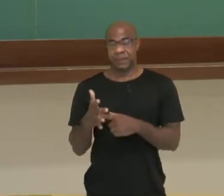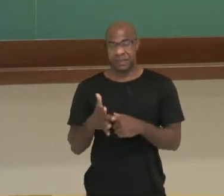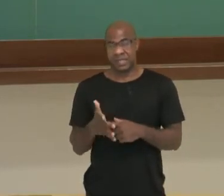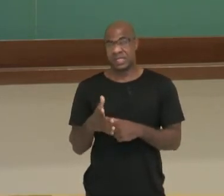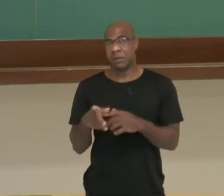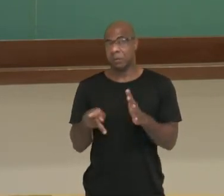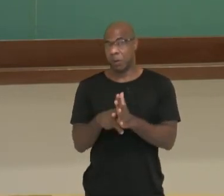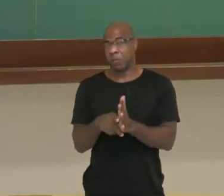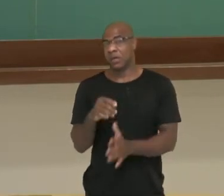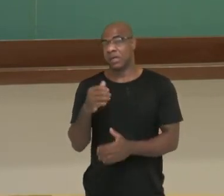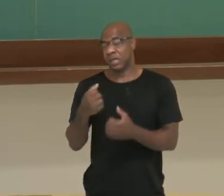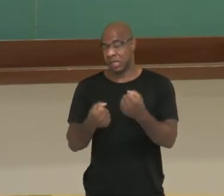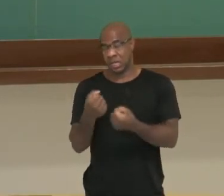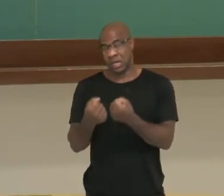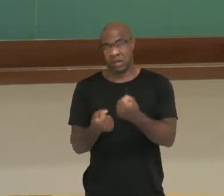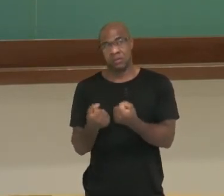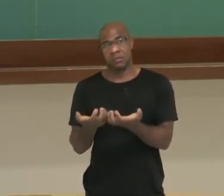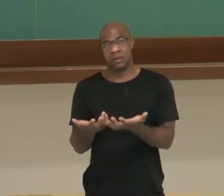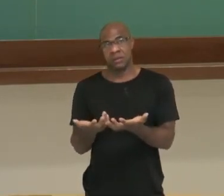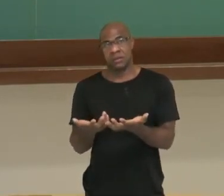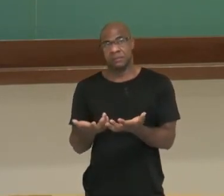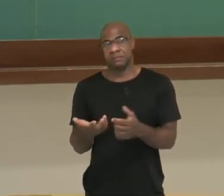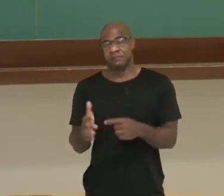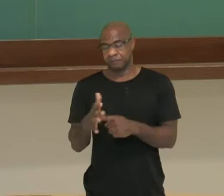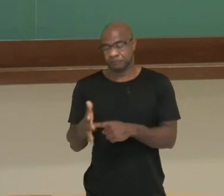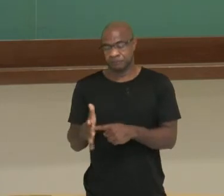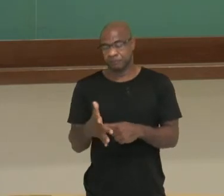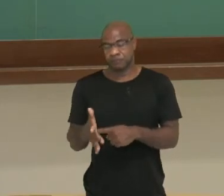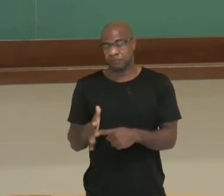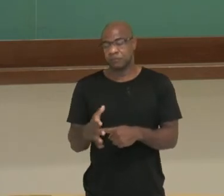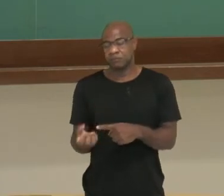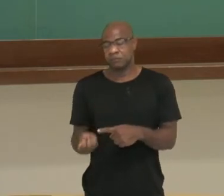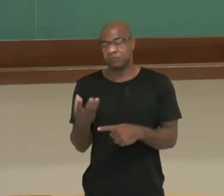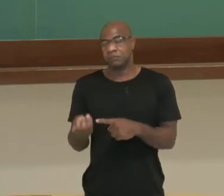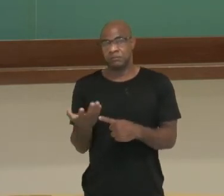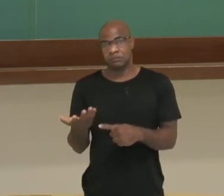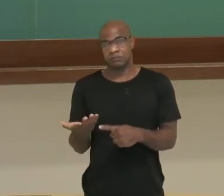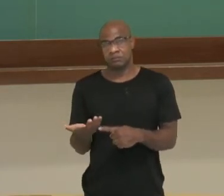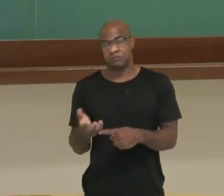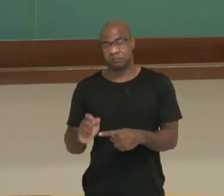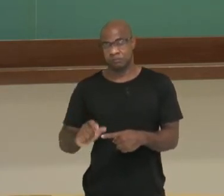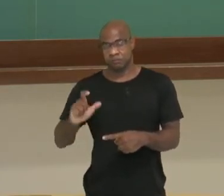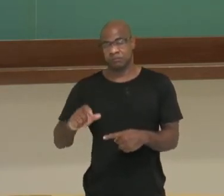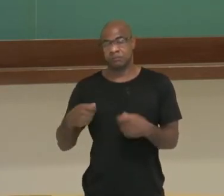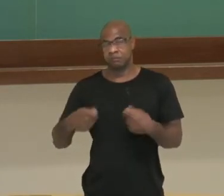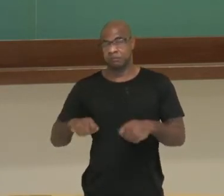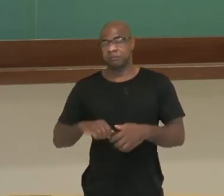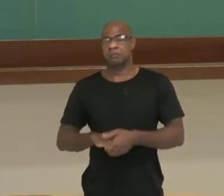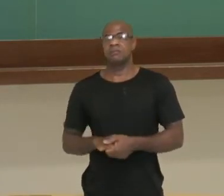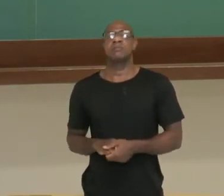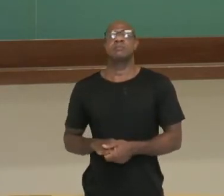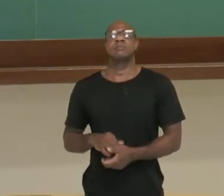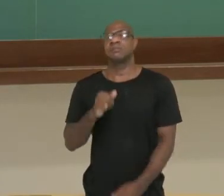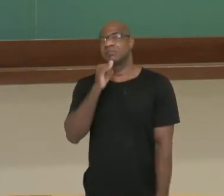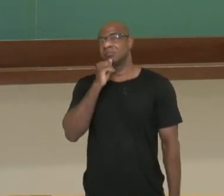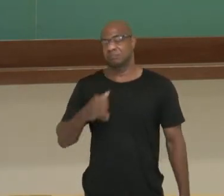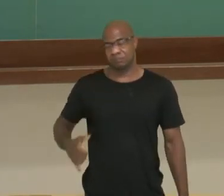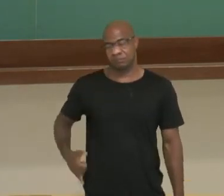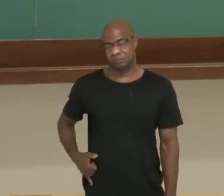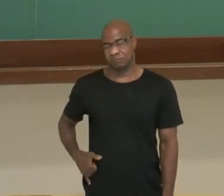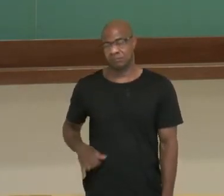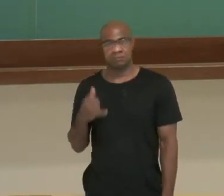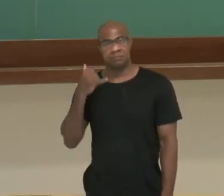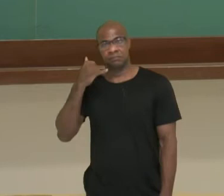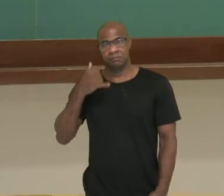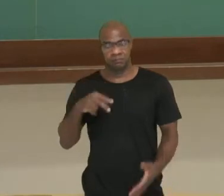carro, o ideal para ela é aumentar a corrente, não a tensão. É igual o celular. O celular de vocês usa um carregador, uma